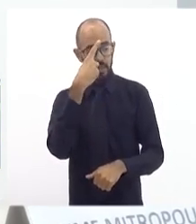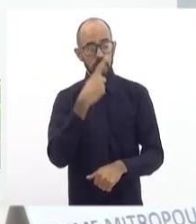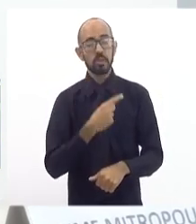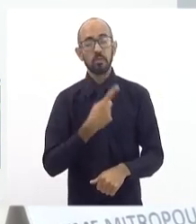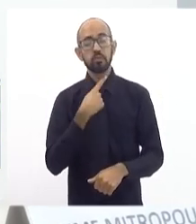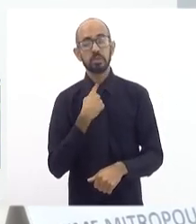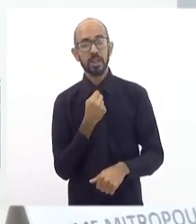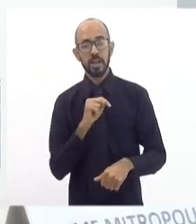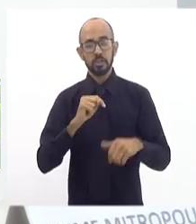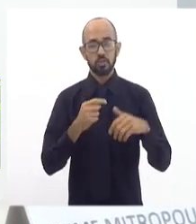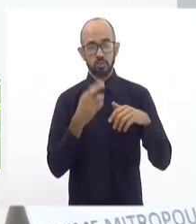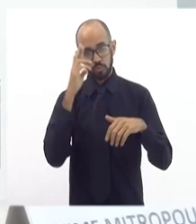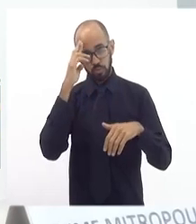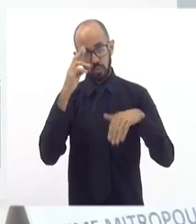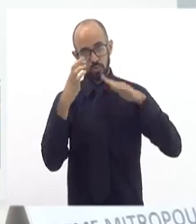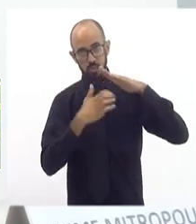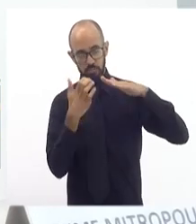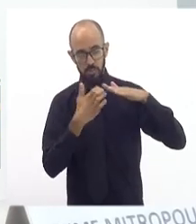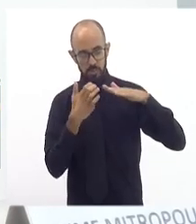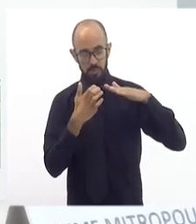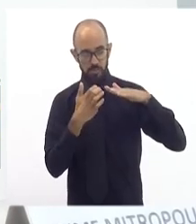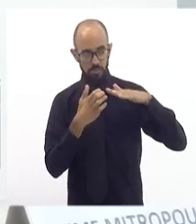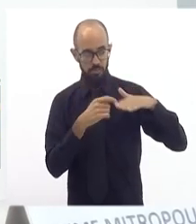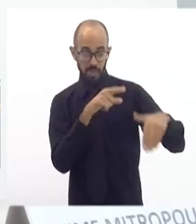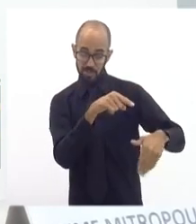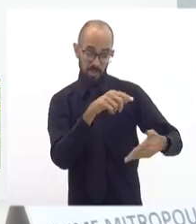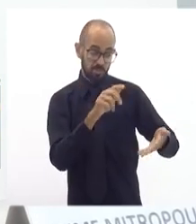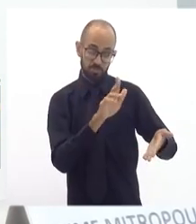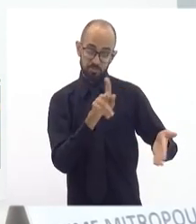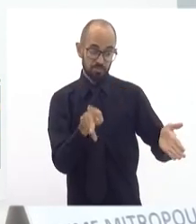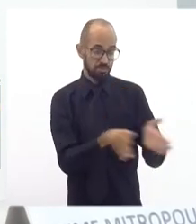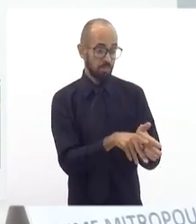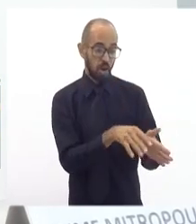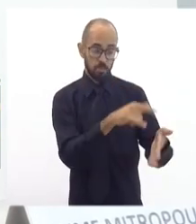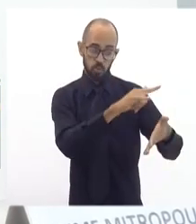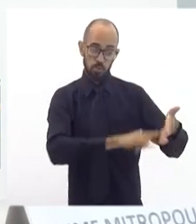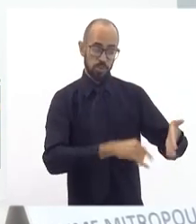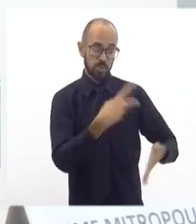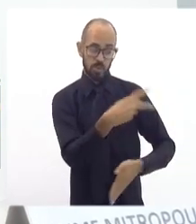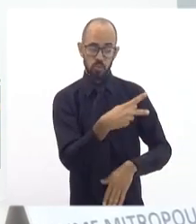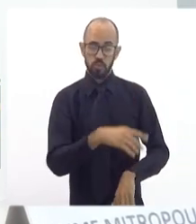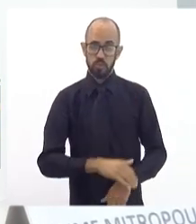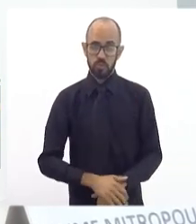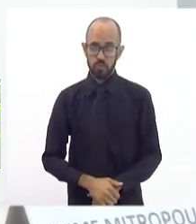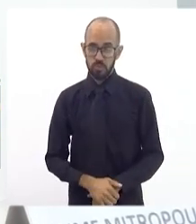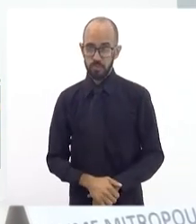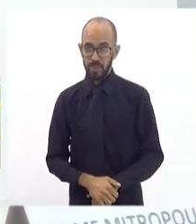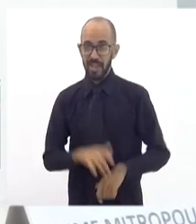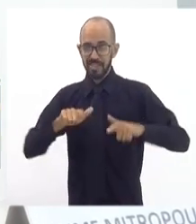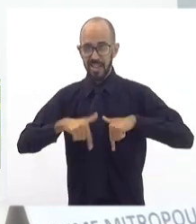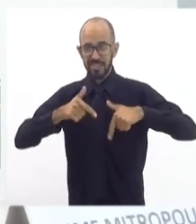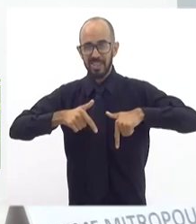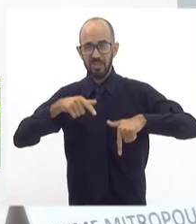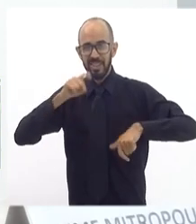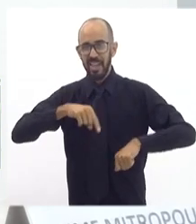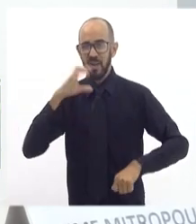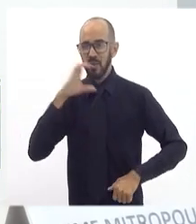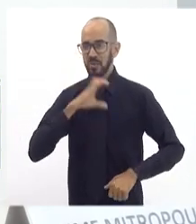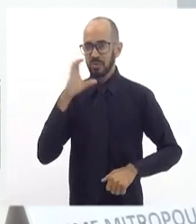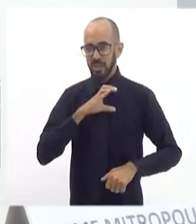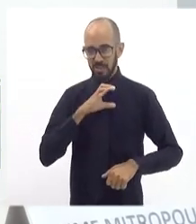Senhores e nessa ação que foi feita assim proporcionalmente com urgência porque a licença está